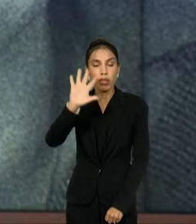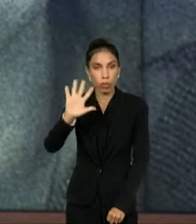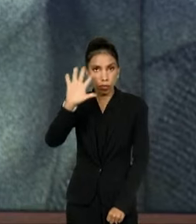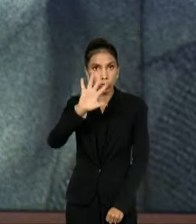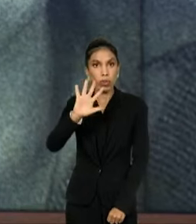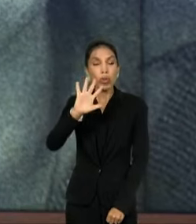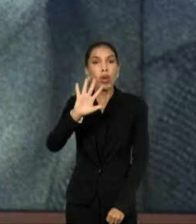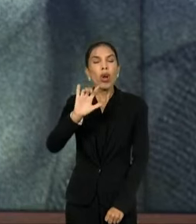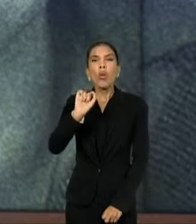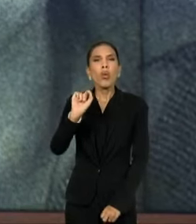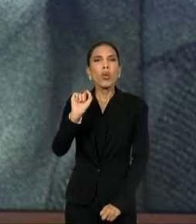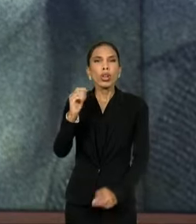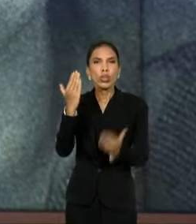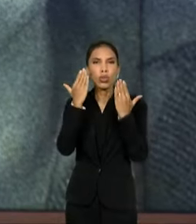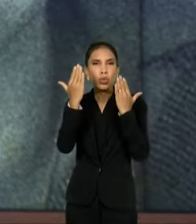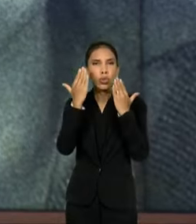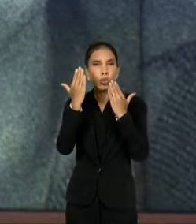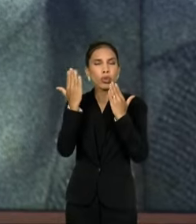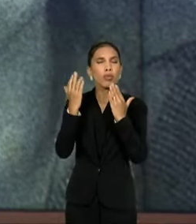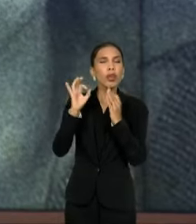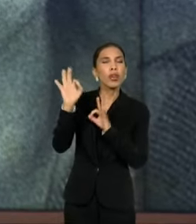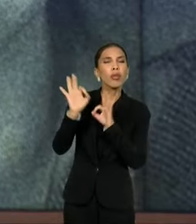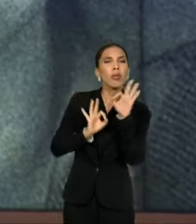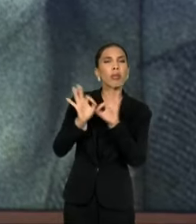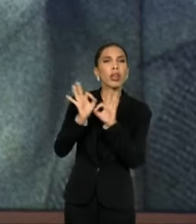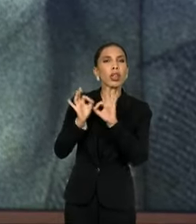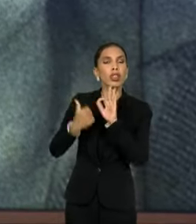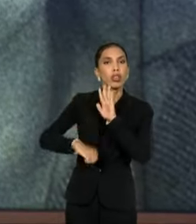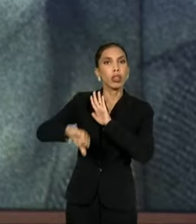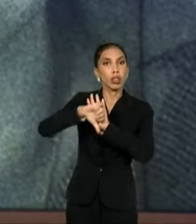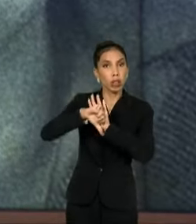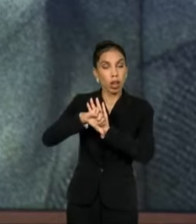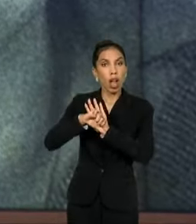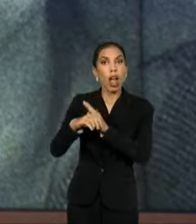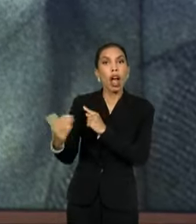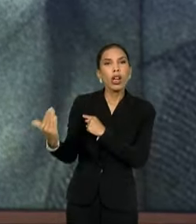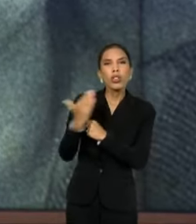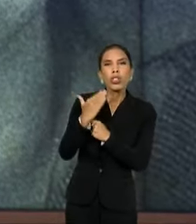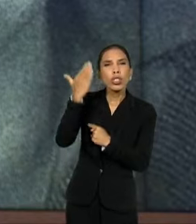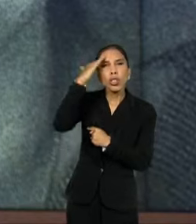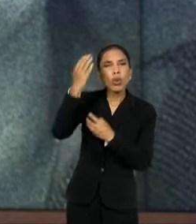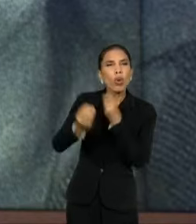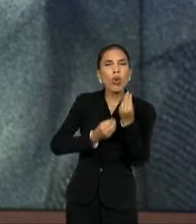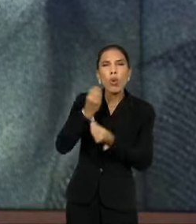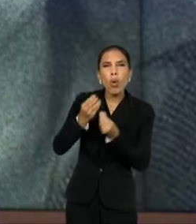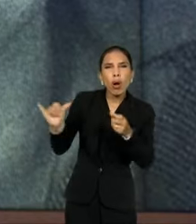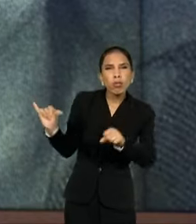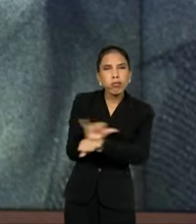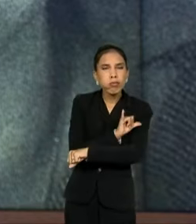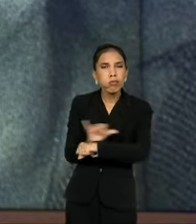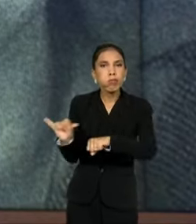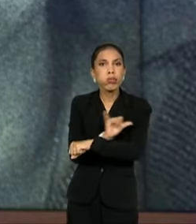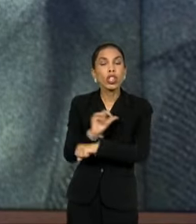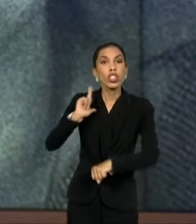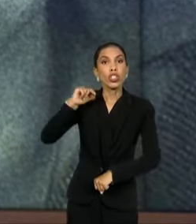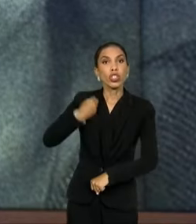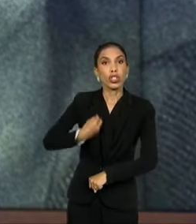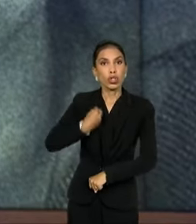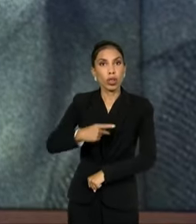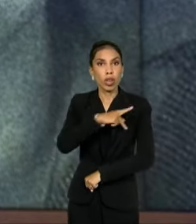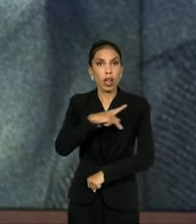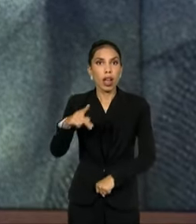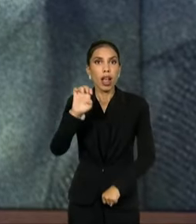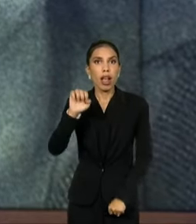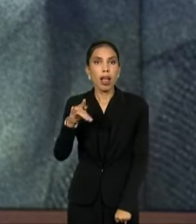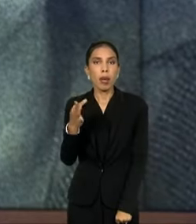suspeito de ter planejado o crime. É. Para ajudar a gente a entender como tudo isso foi articulado, está aqui o presidente da